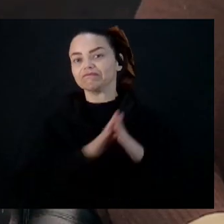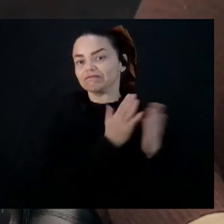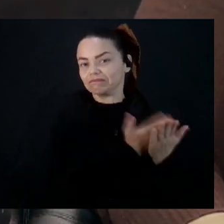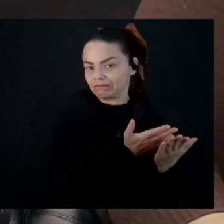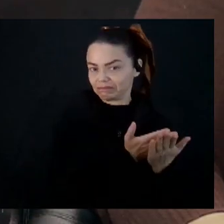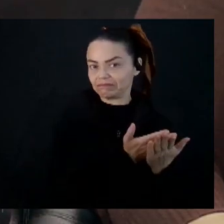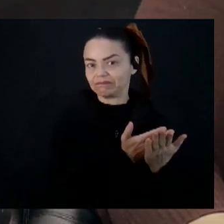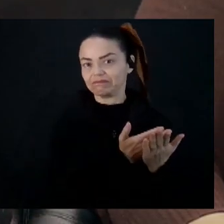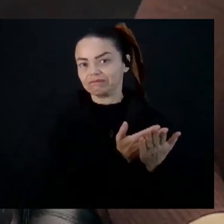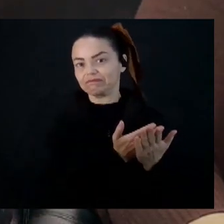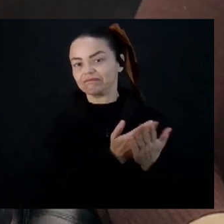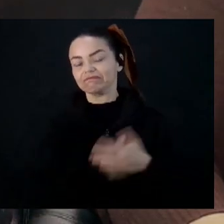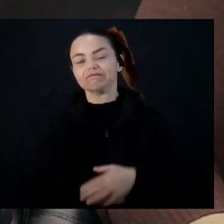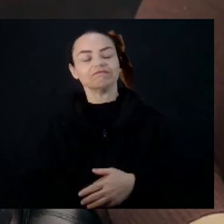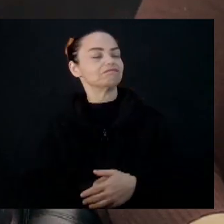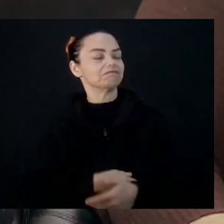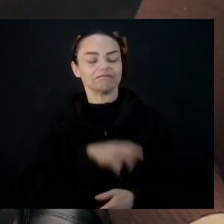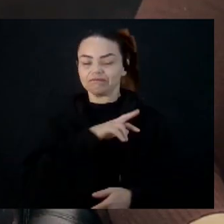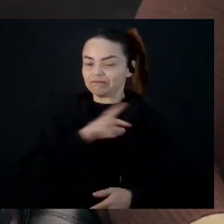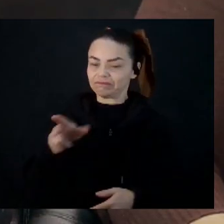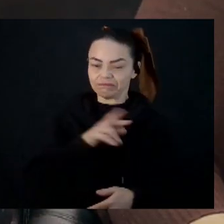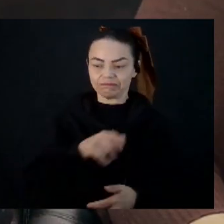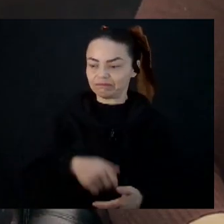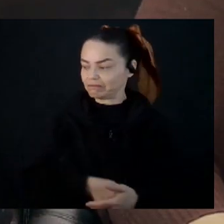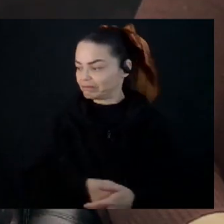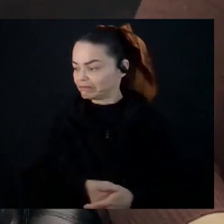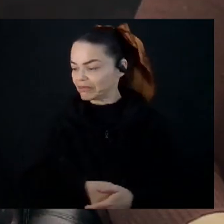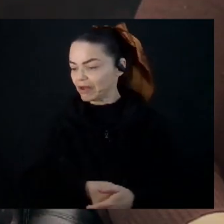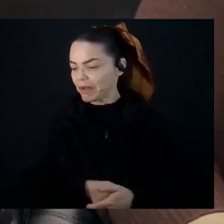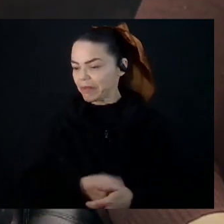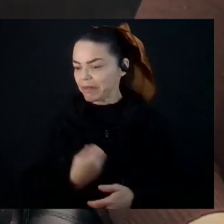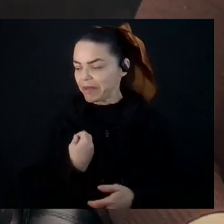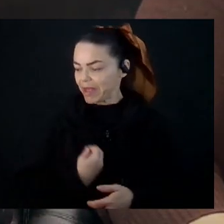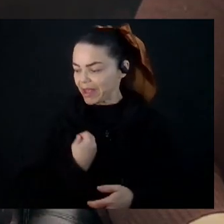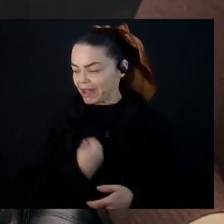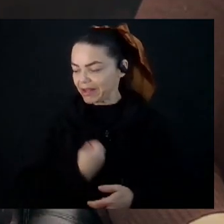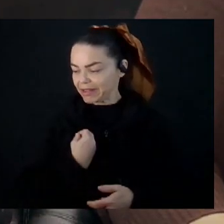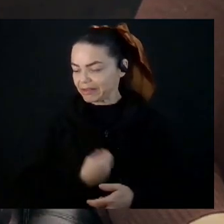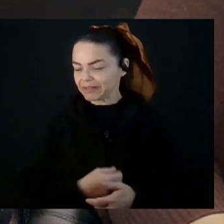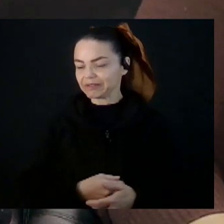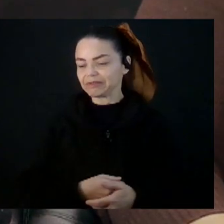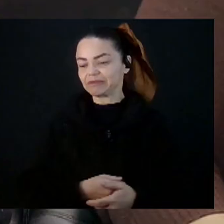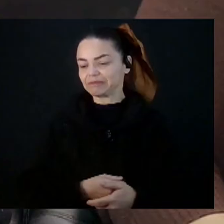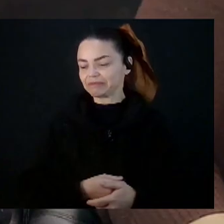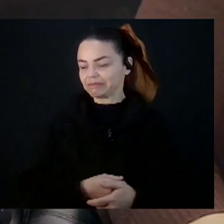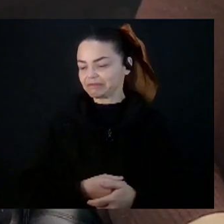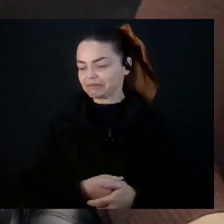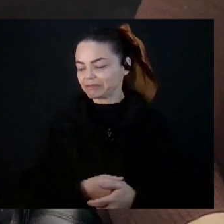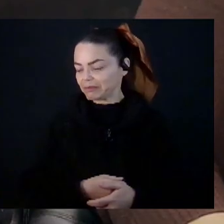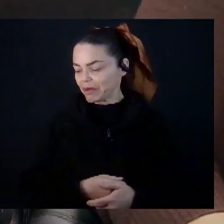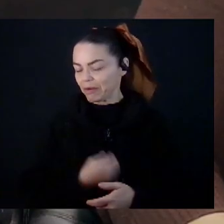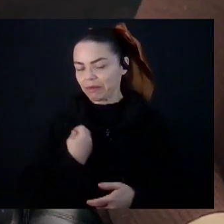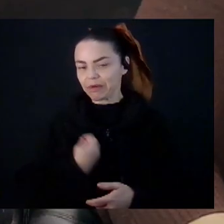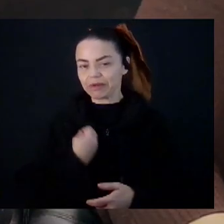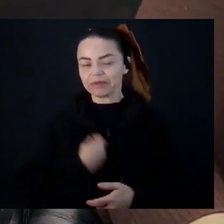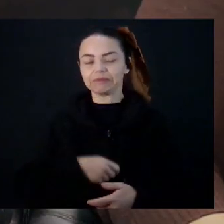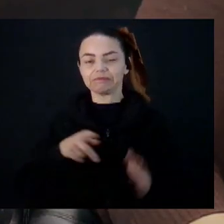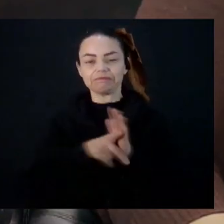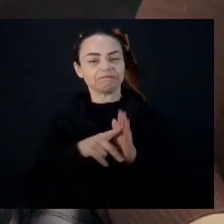outra abordagem, que a criança posteriormente não vai ter aquela sensação de pertencimento,